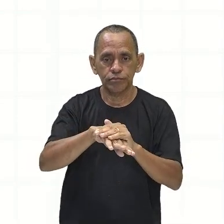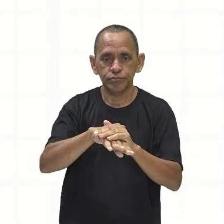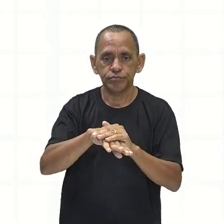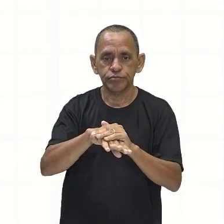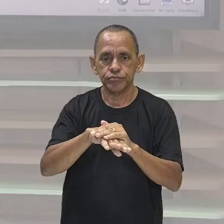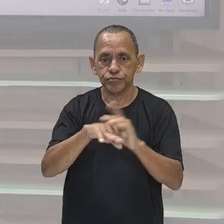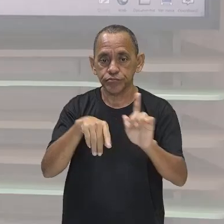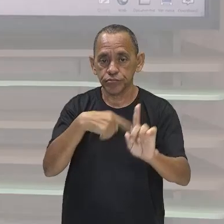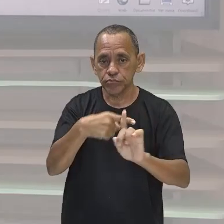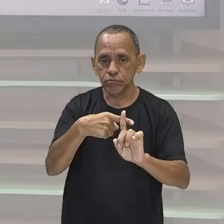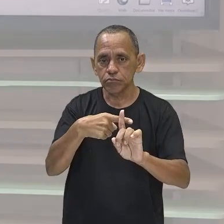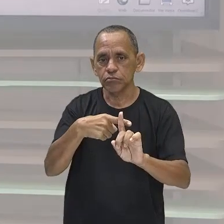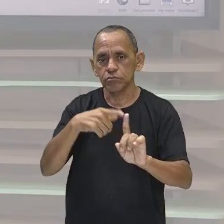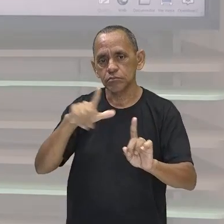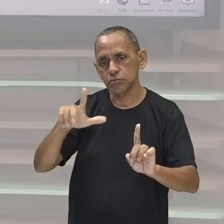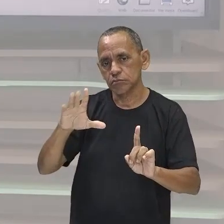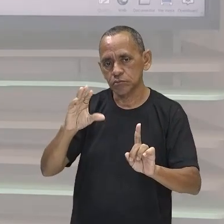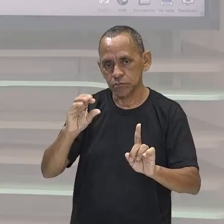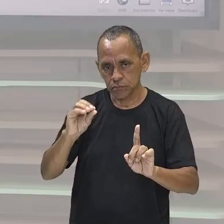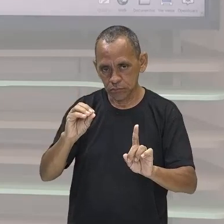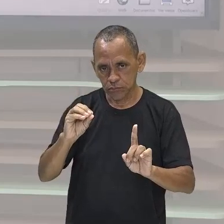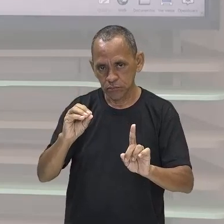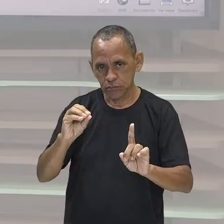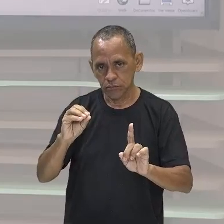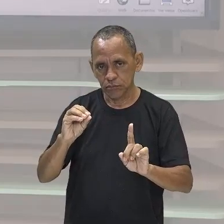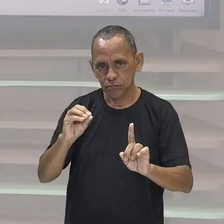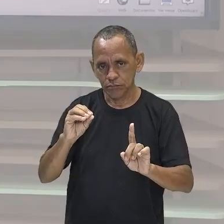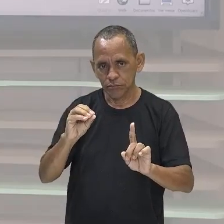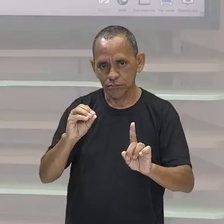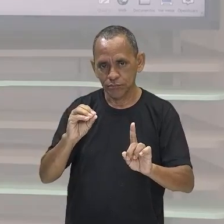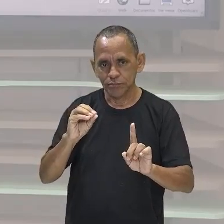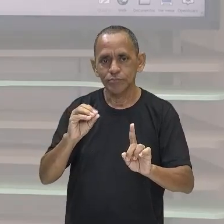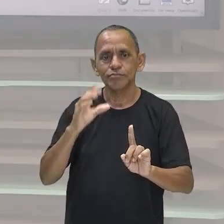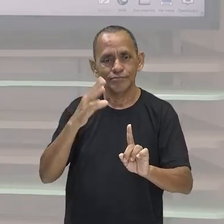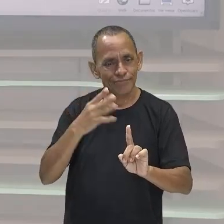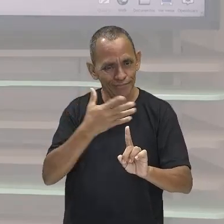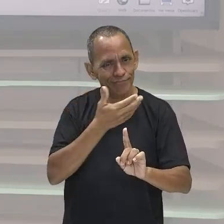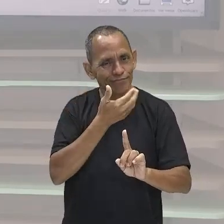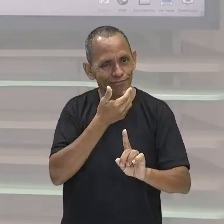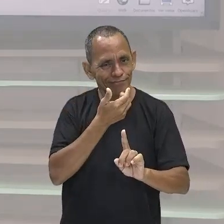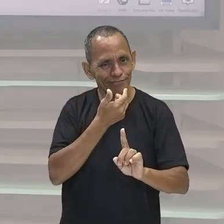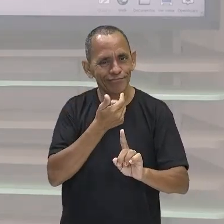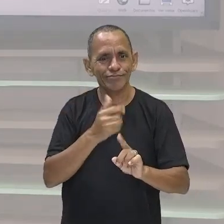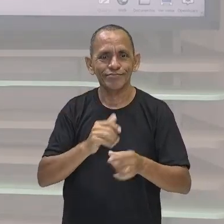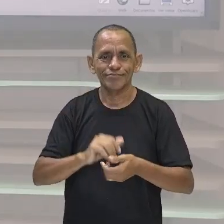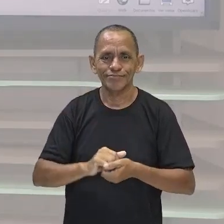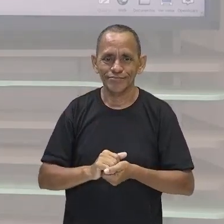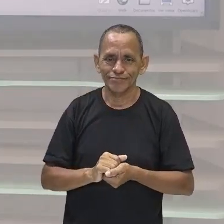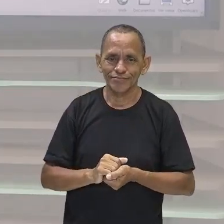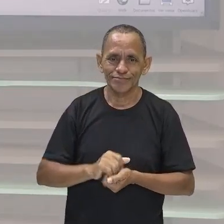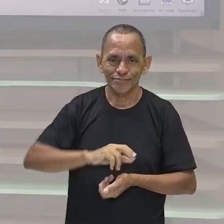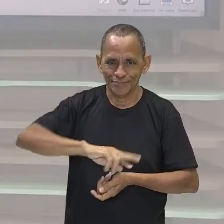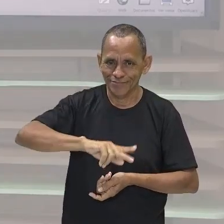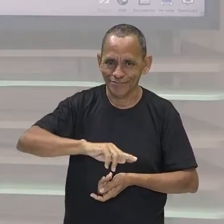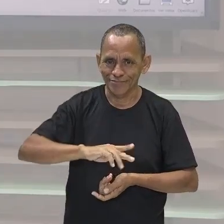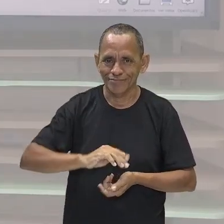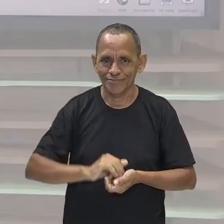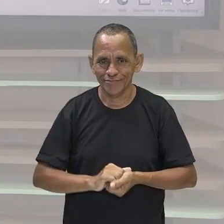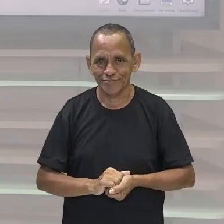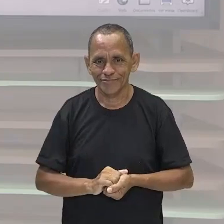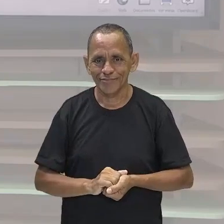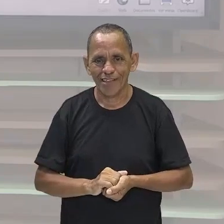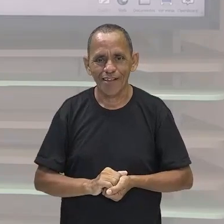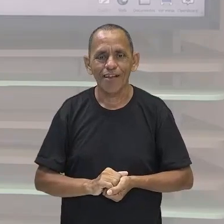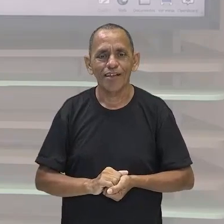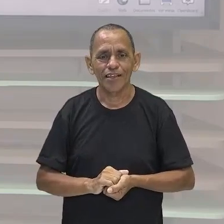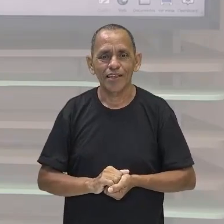assim, guardamo-lo. Não fica bonito? Olha só, o pessoal fica, pô, esse rapaz ou essa moça conhece de língua